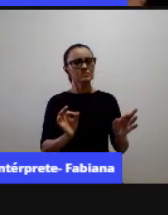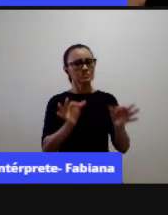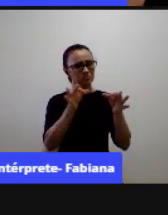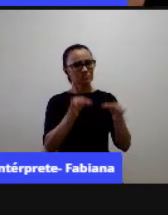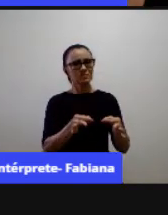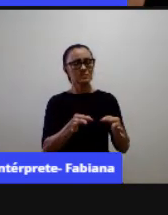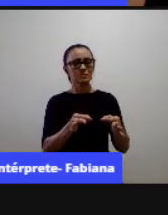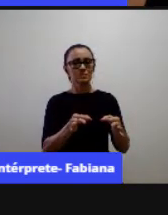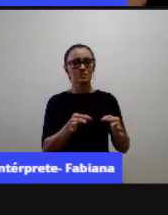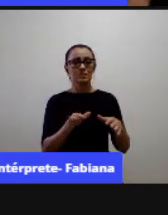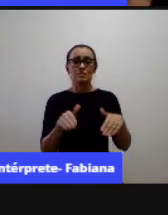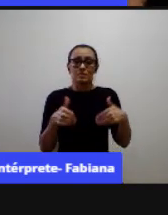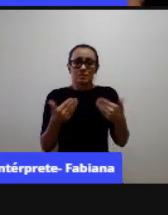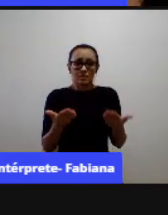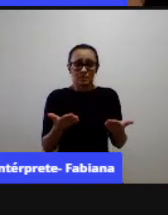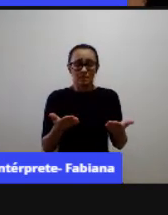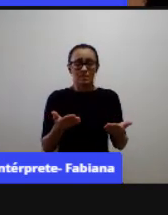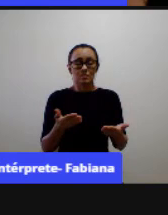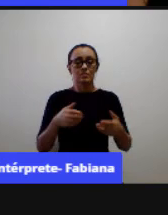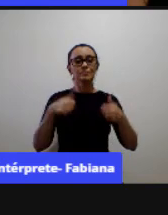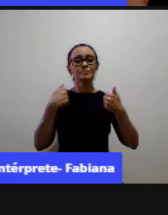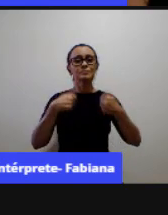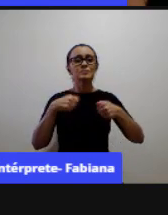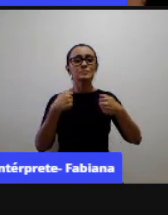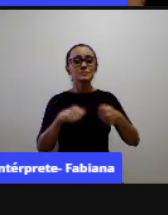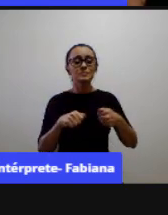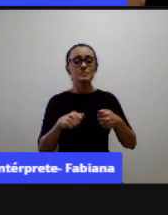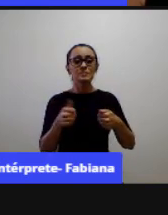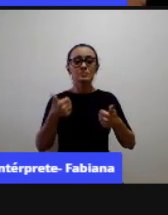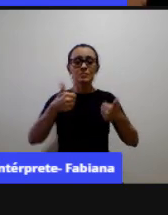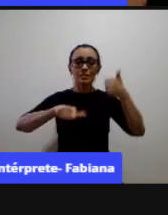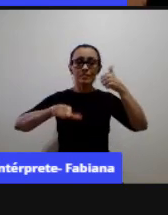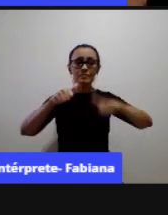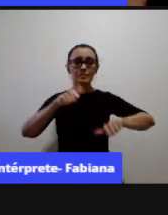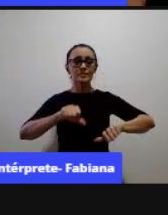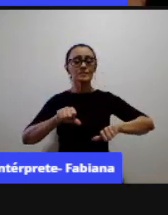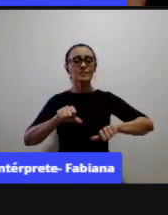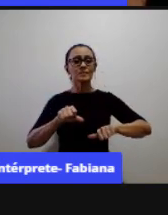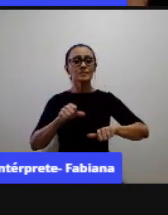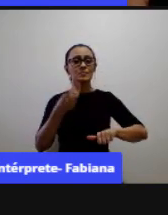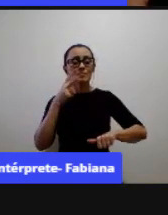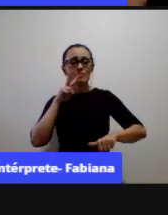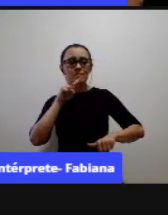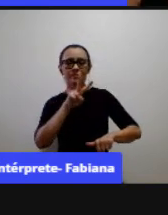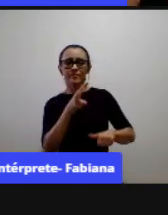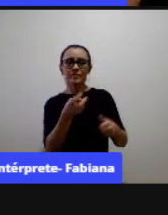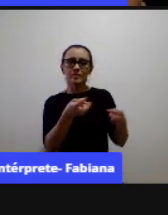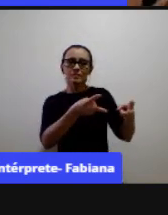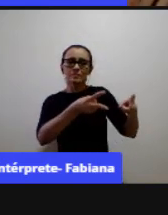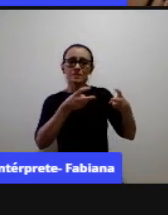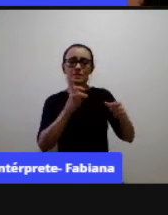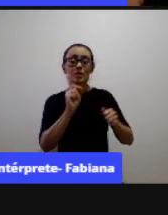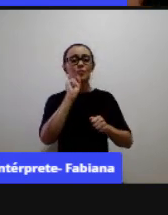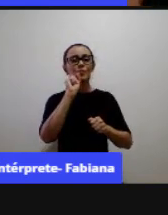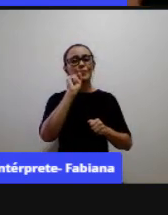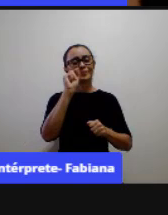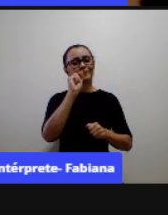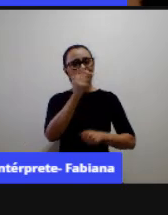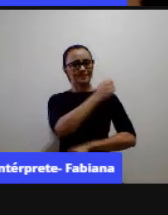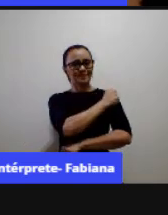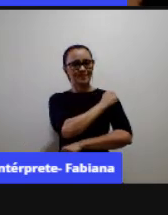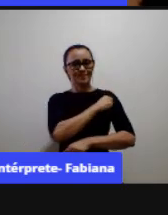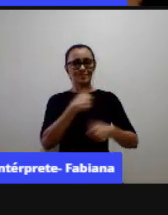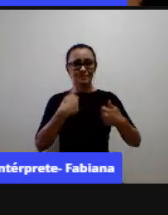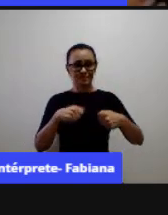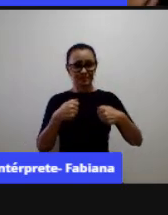preciso avaliá-lo para saber o que ele precisa de intervenção. Então, não vamos utilizar